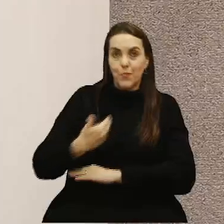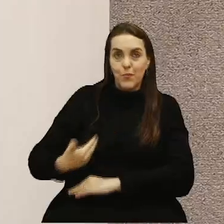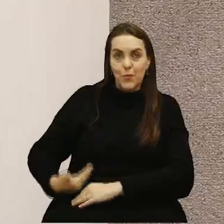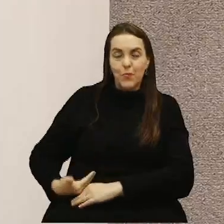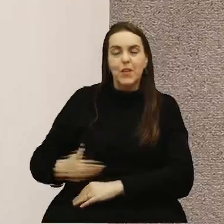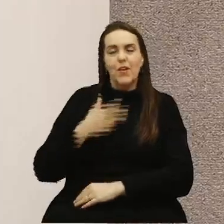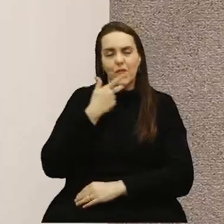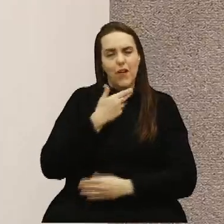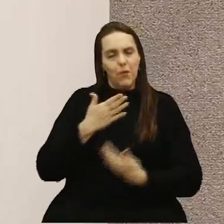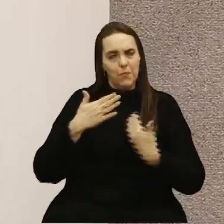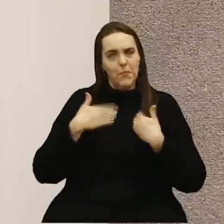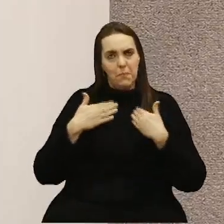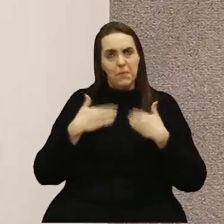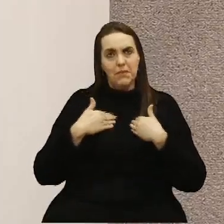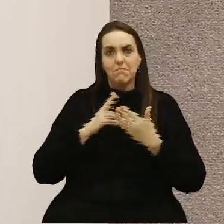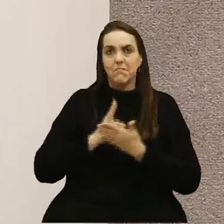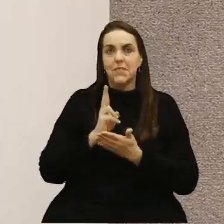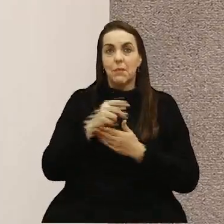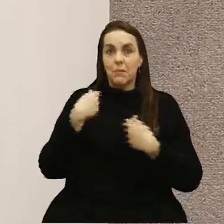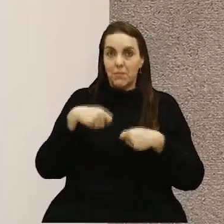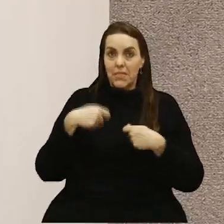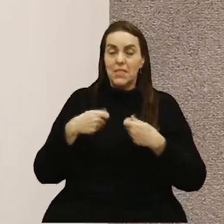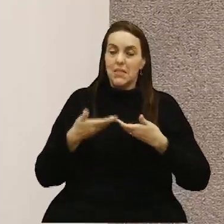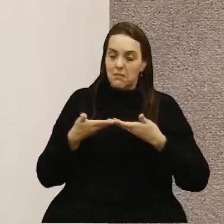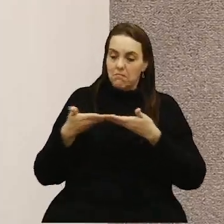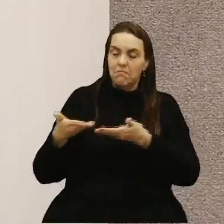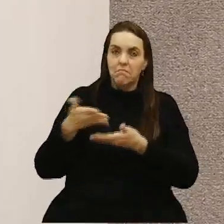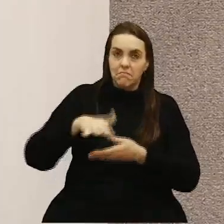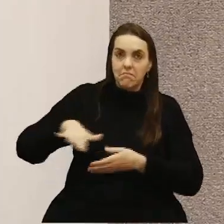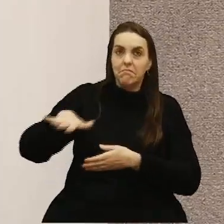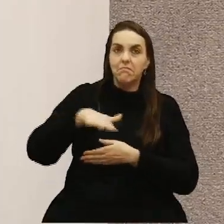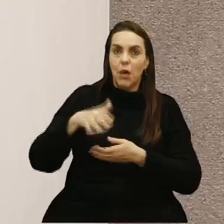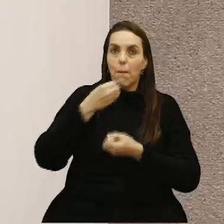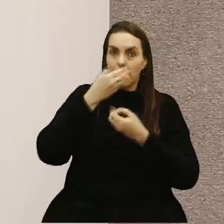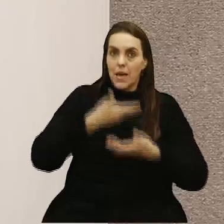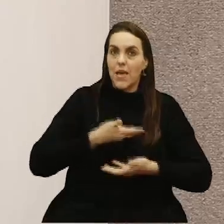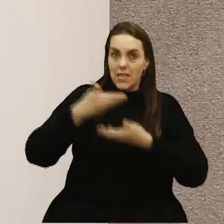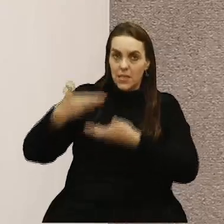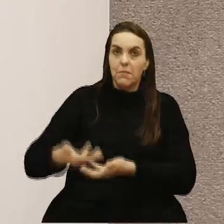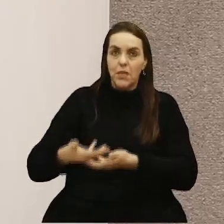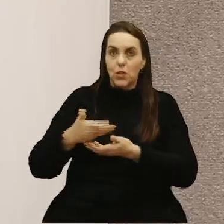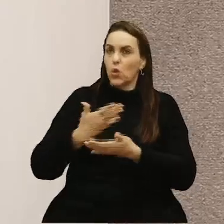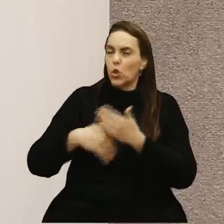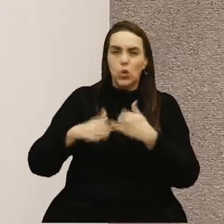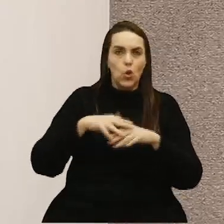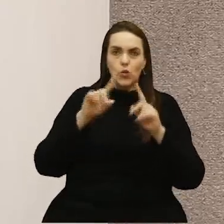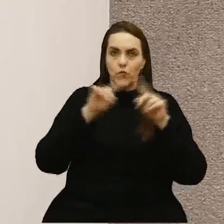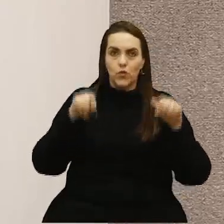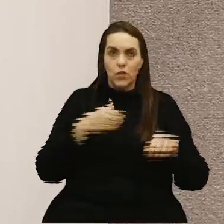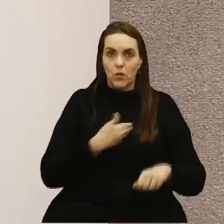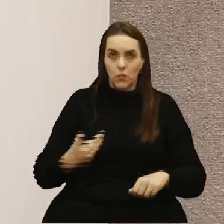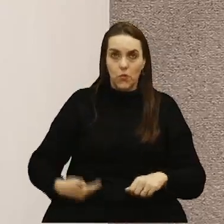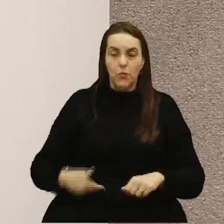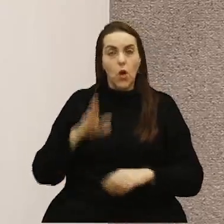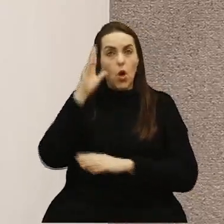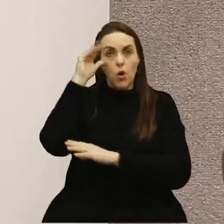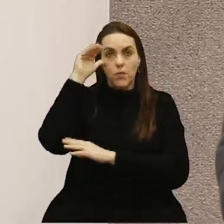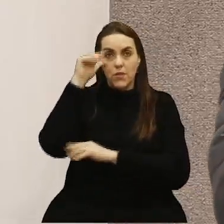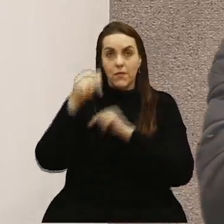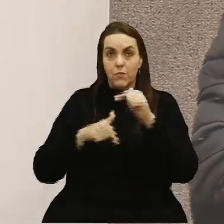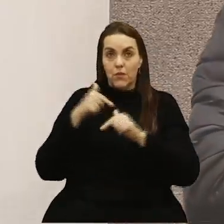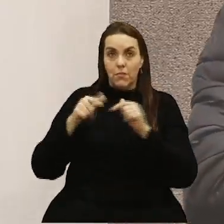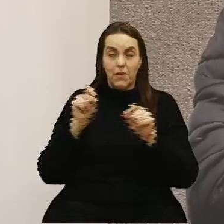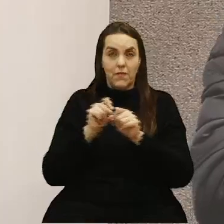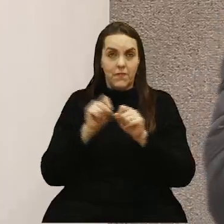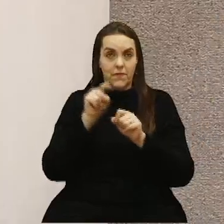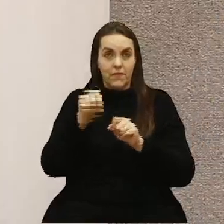digo agora por mim, às vezes que precisei ir em algum espaço público, fui bem recebido por todos os servidores e a gente observa o trabalho que é feito. Quando for